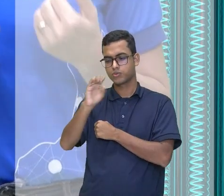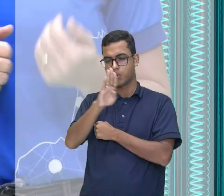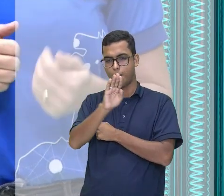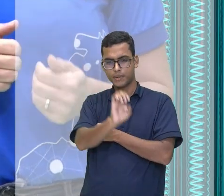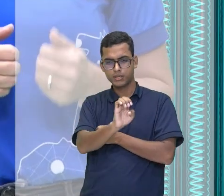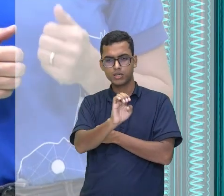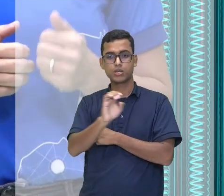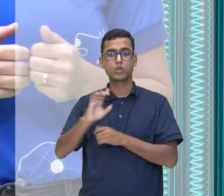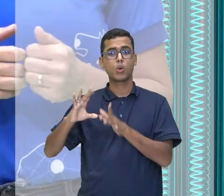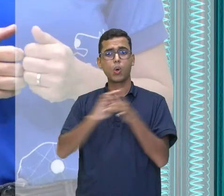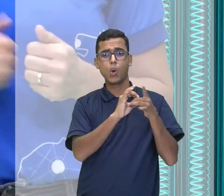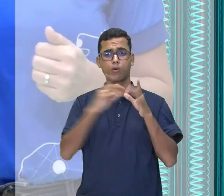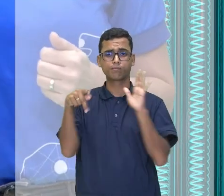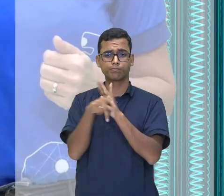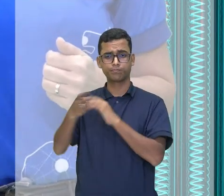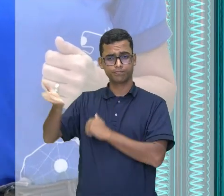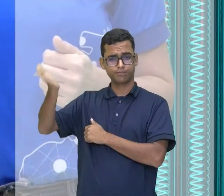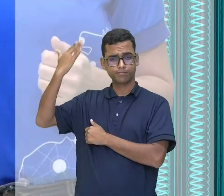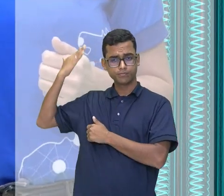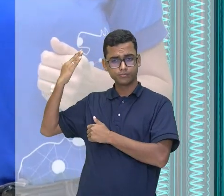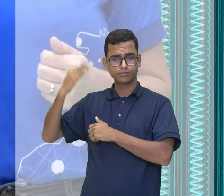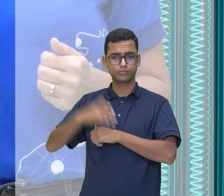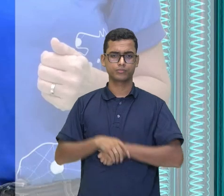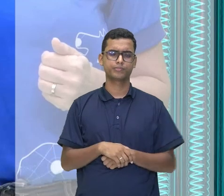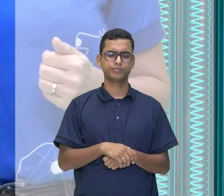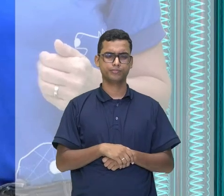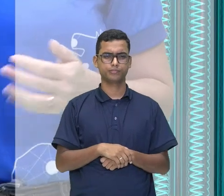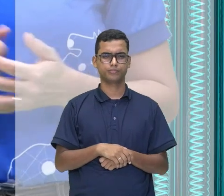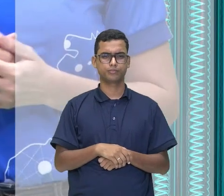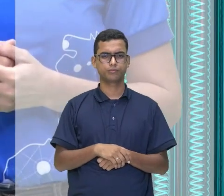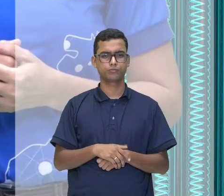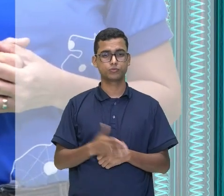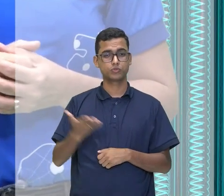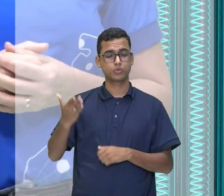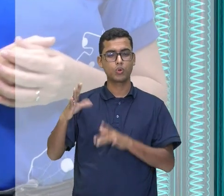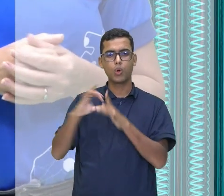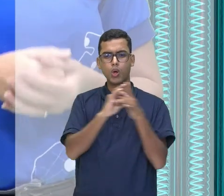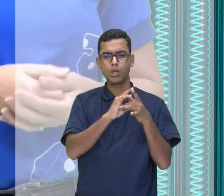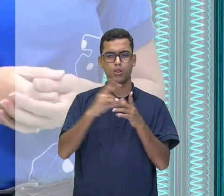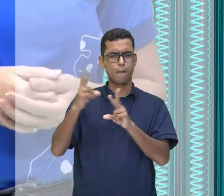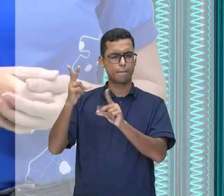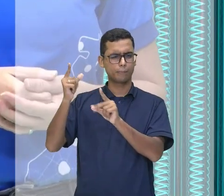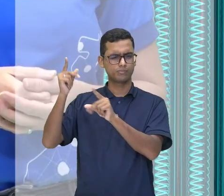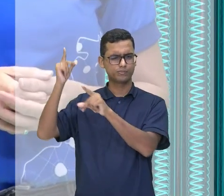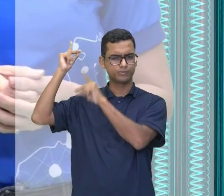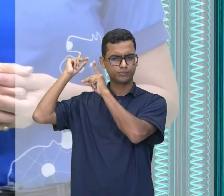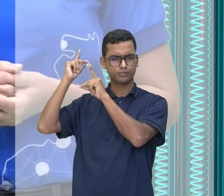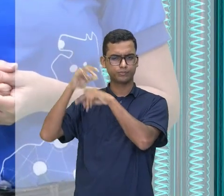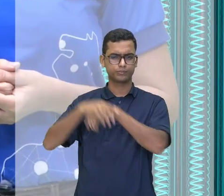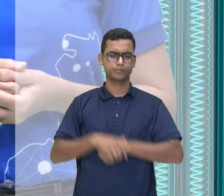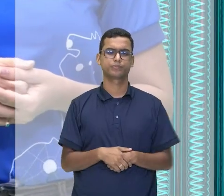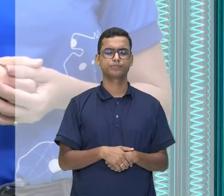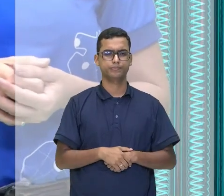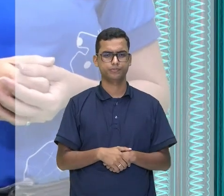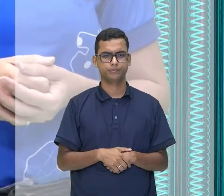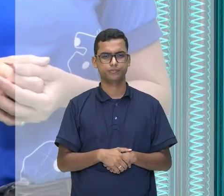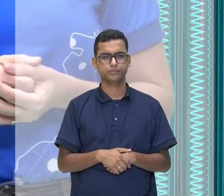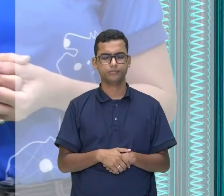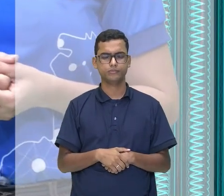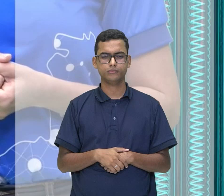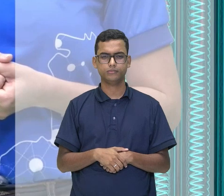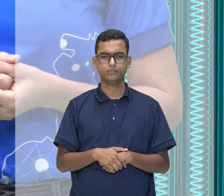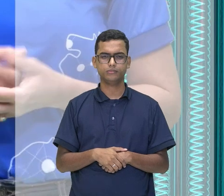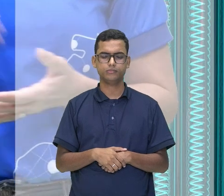nós temos os pronomes I, he, she, it, o nosso passado, a gente vai ver aqui, ó, é was, ok? Acompanhe